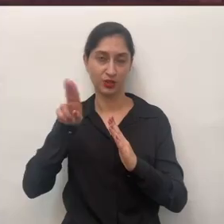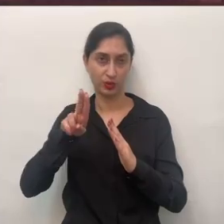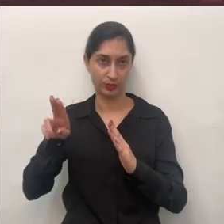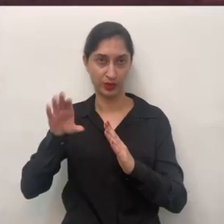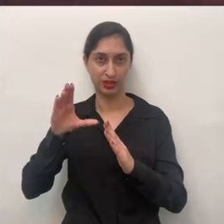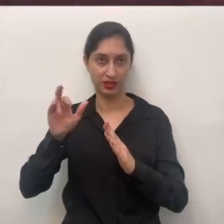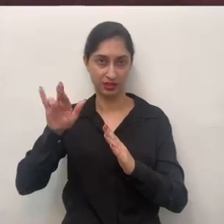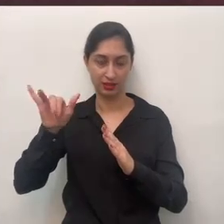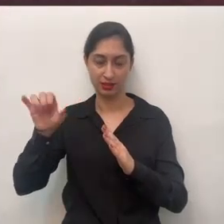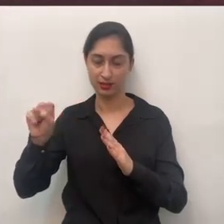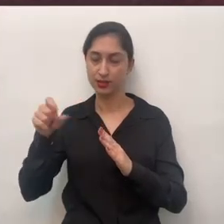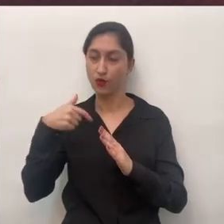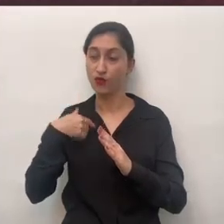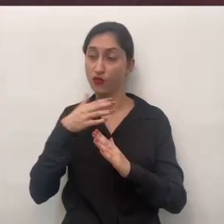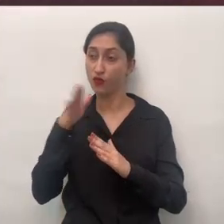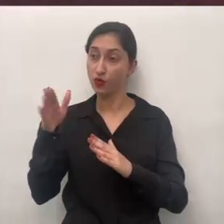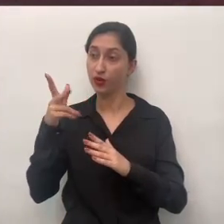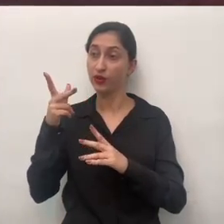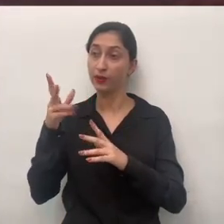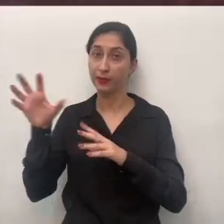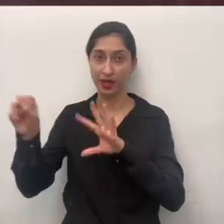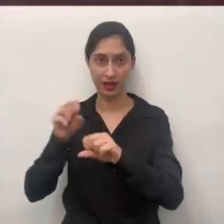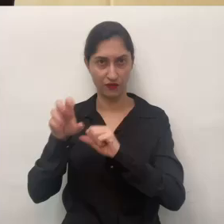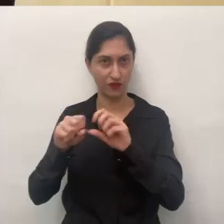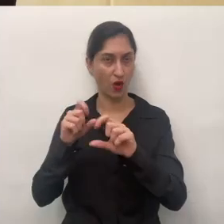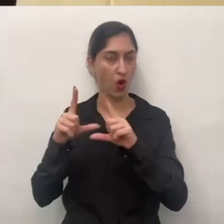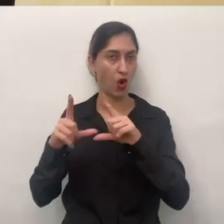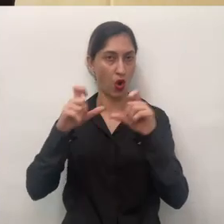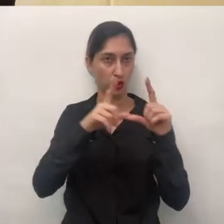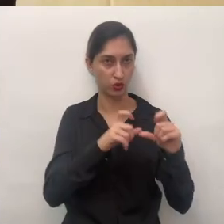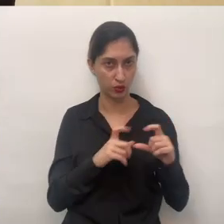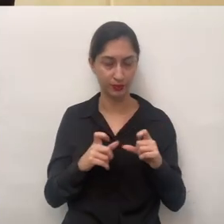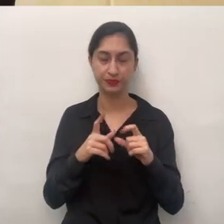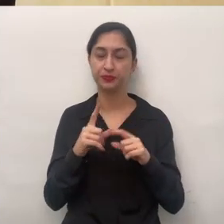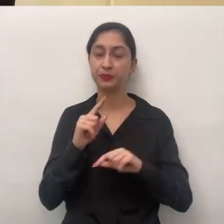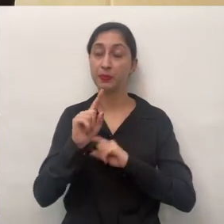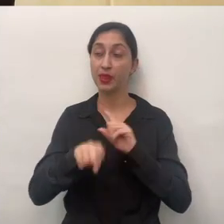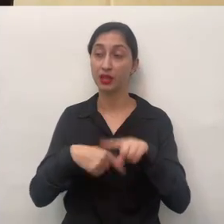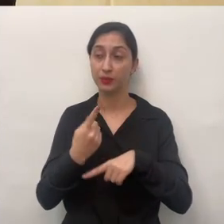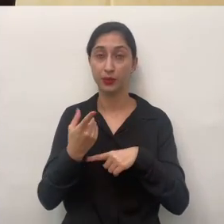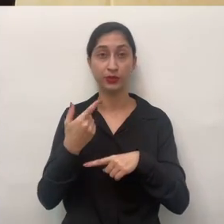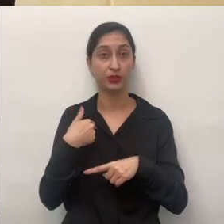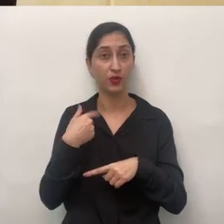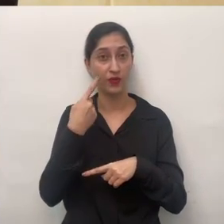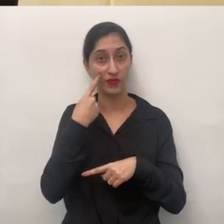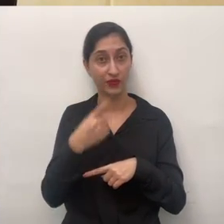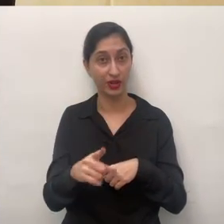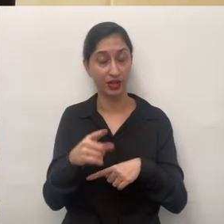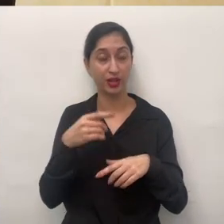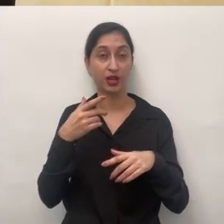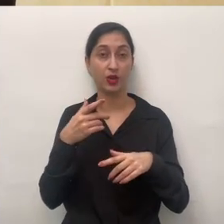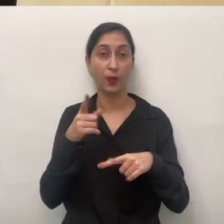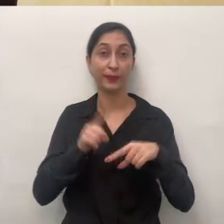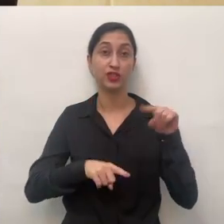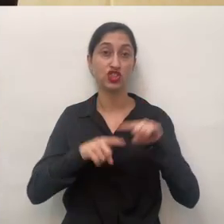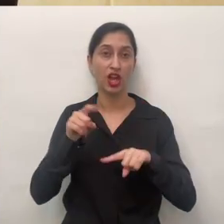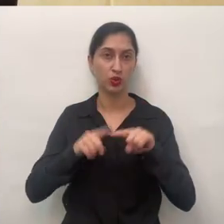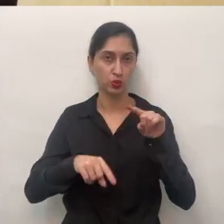através dessas fotografias, né? E depois eu fui visitar o acervo dos